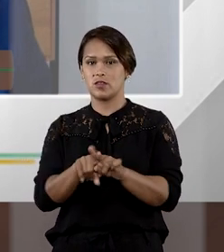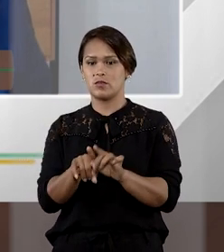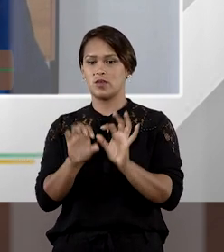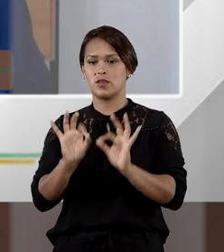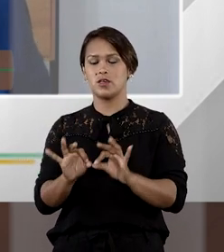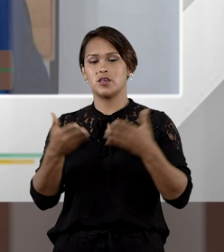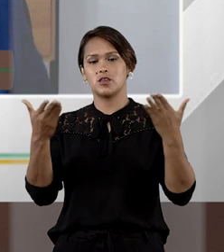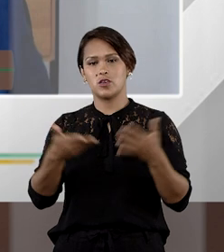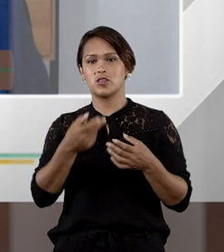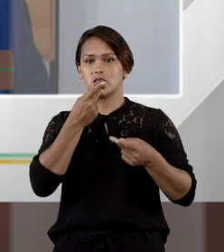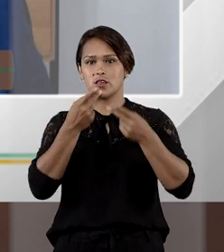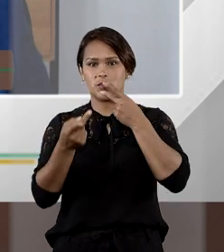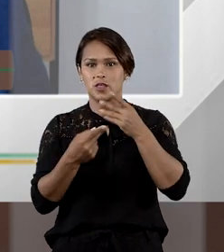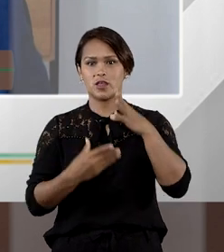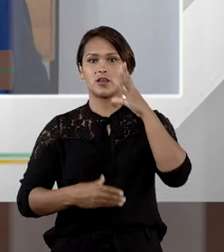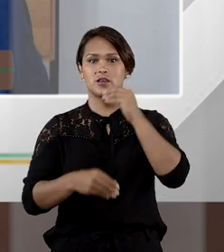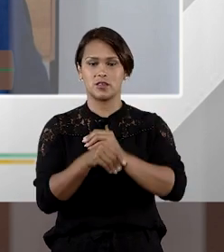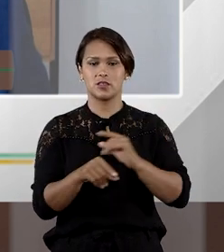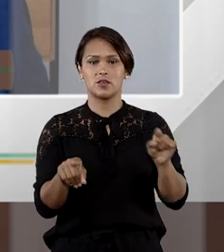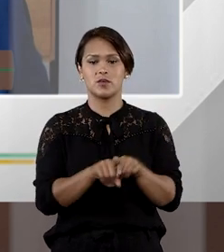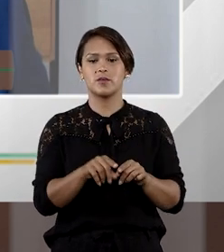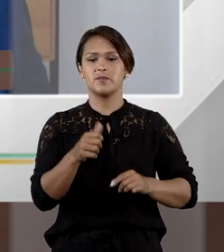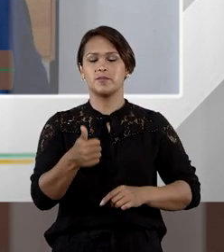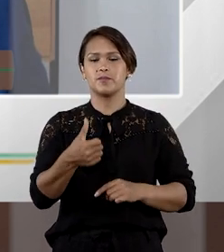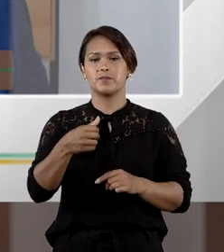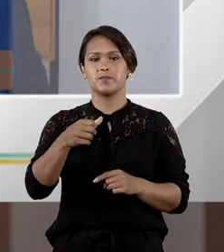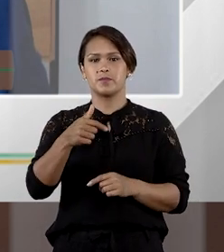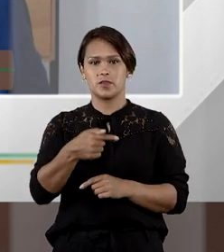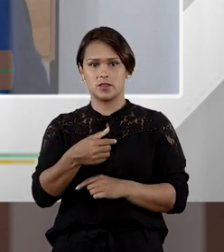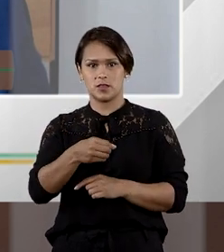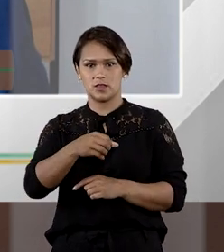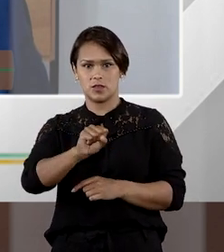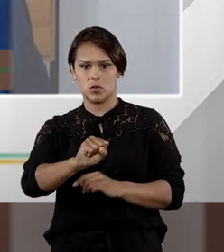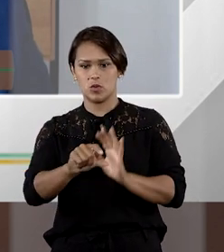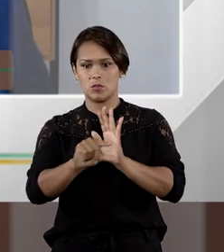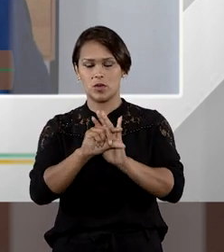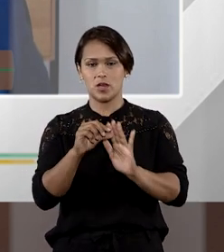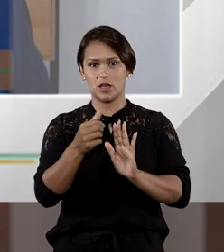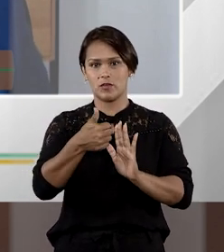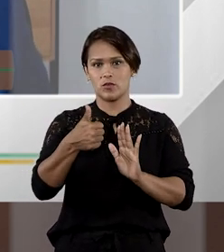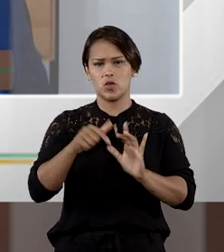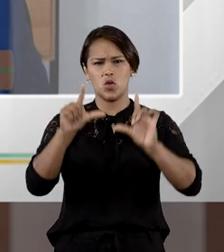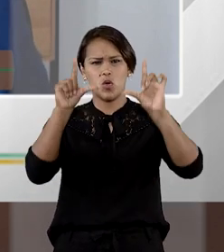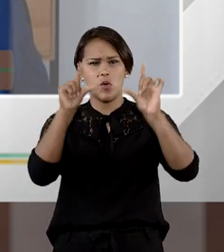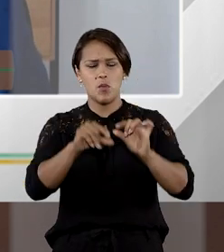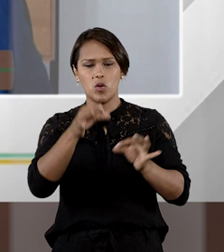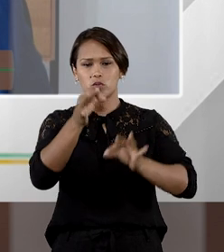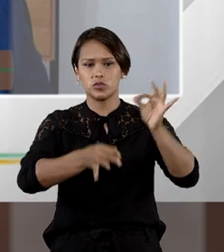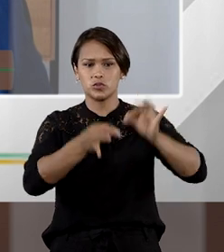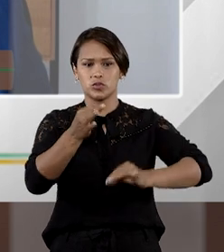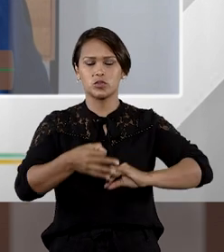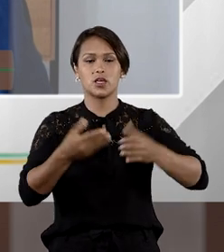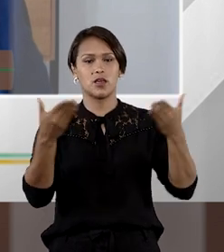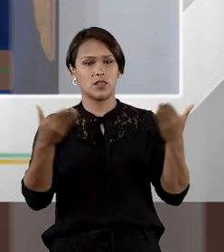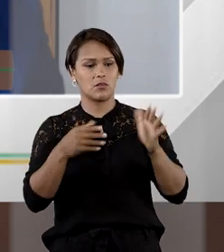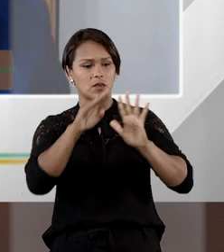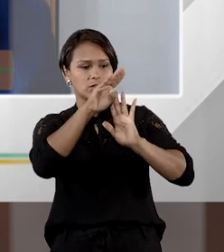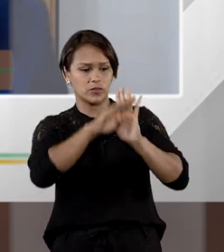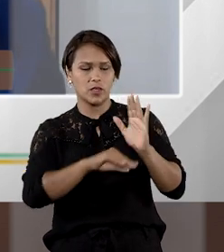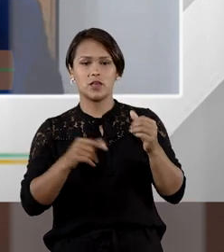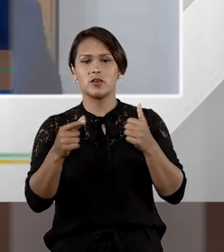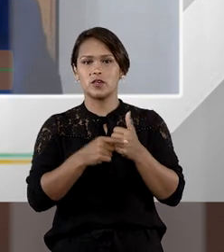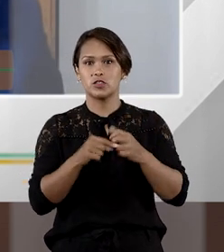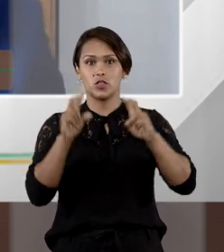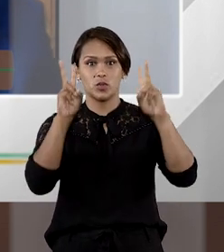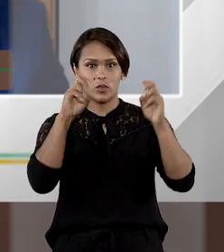que eu já havia comentado. Quero acrescentar também o 1708, parágrafo único, são poucos os julgados ainda, mas traz aí esse artigo um